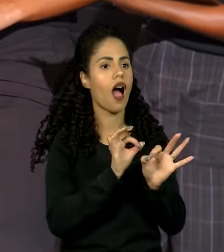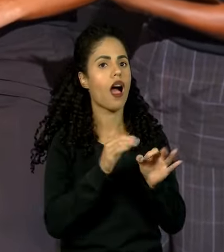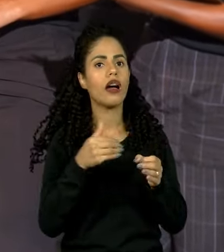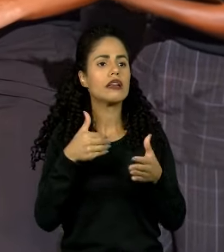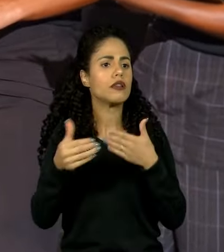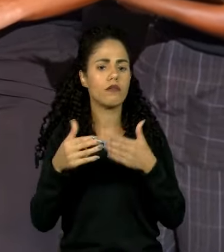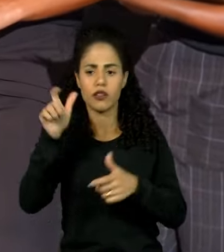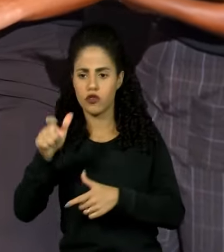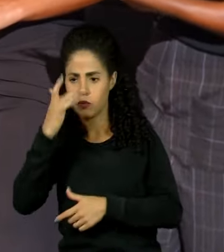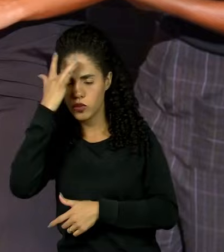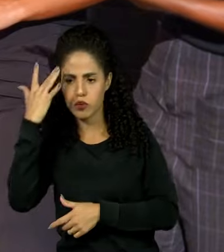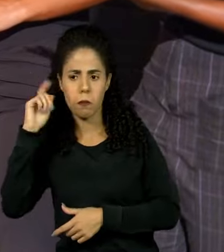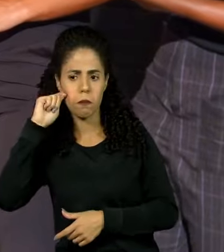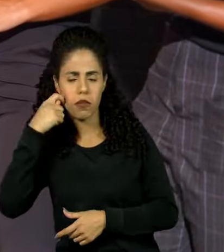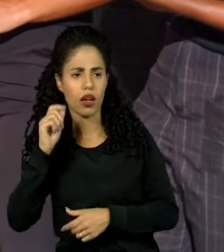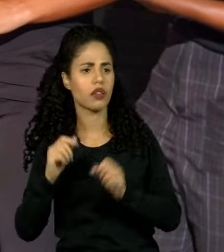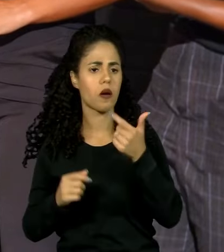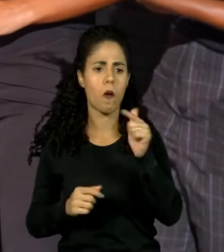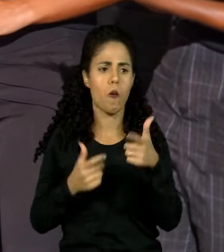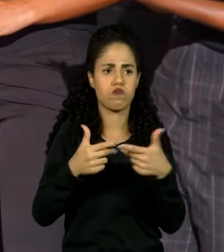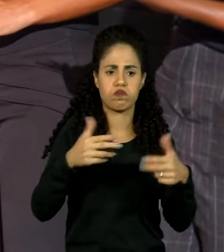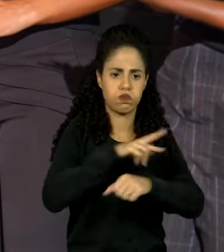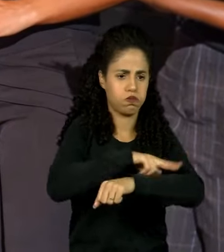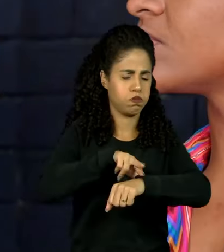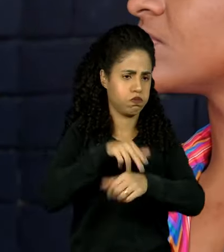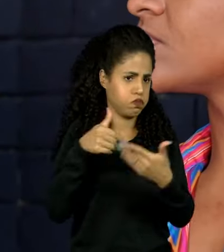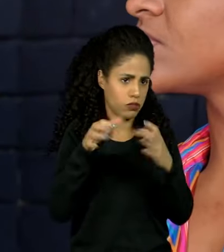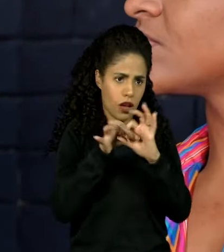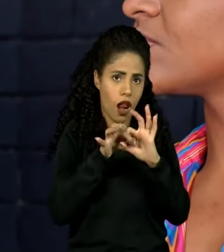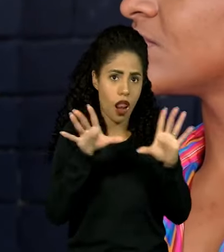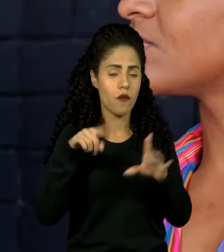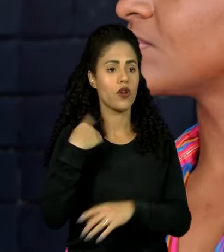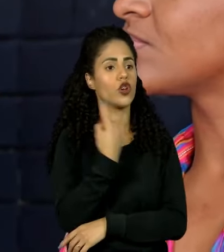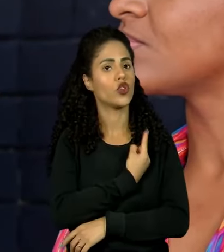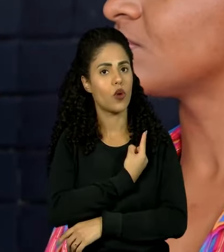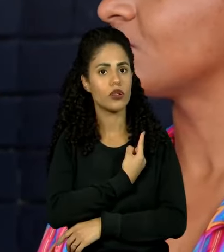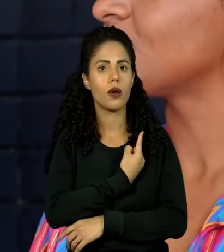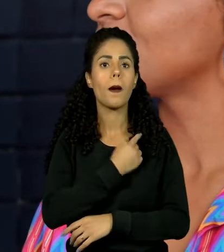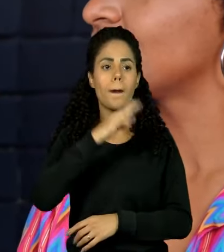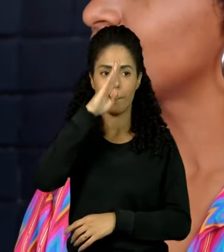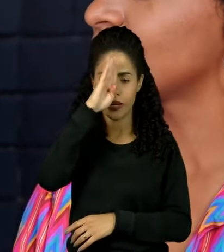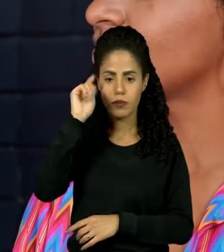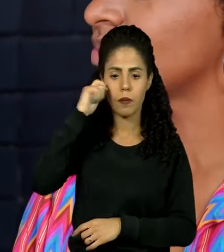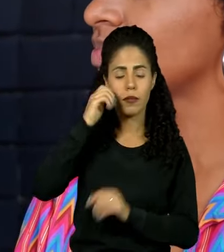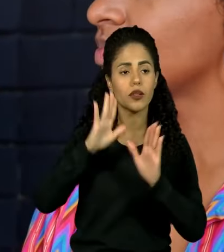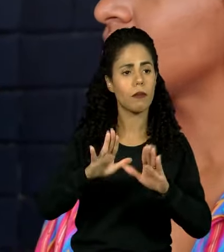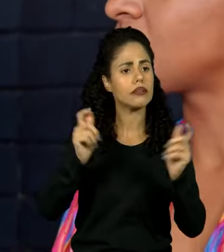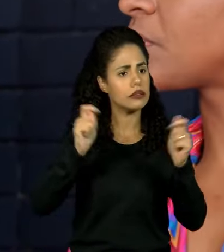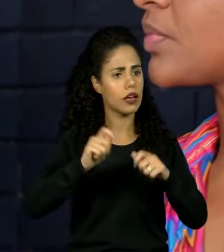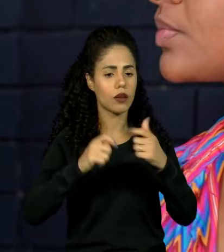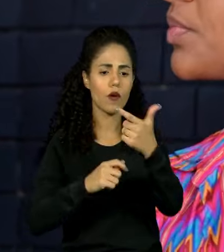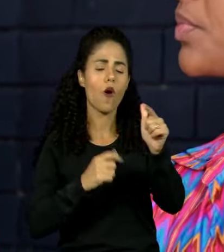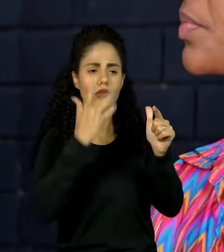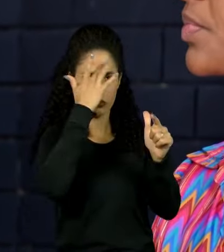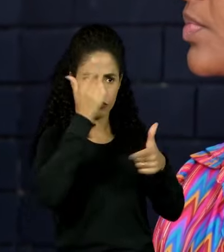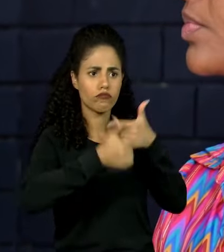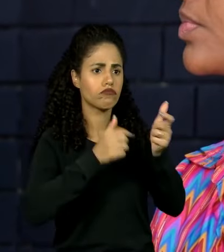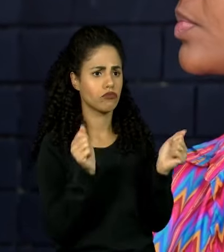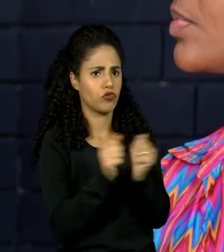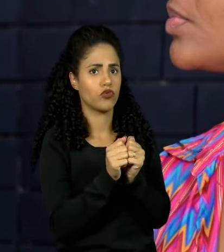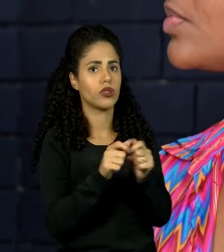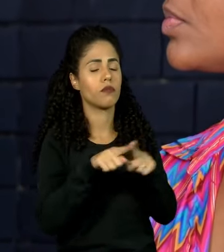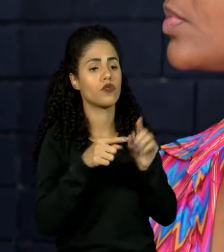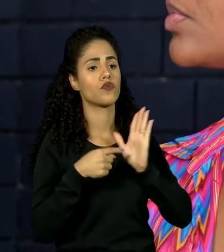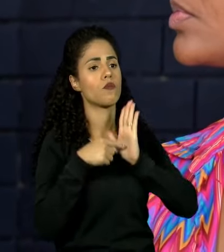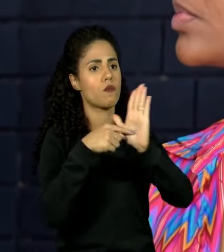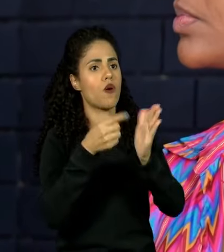pessoas pretas a gente faz principalmente eh de pessoas pretas para pessoas pretas Mas isso é um é um grito é um